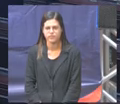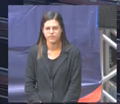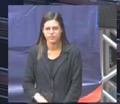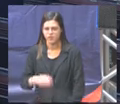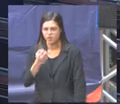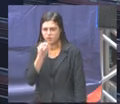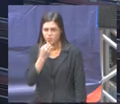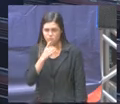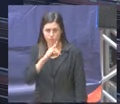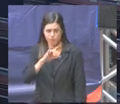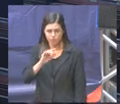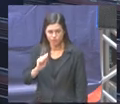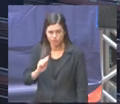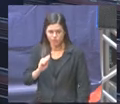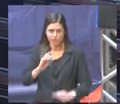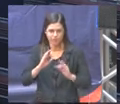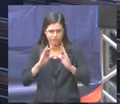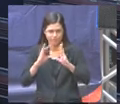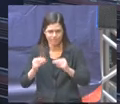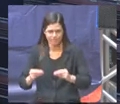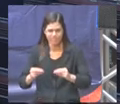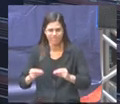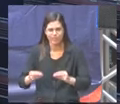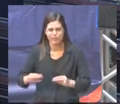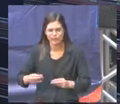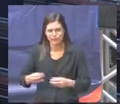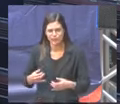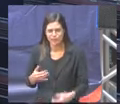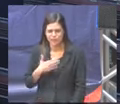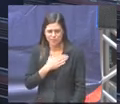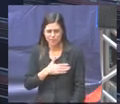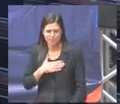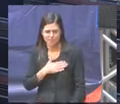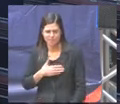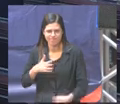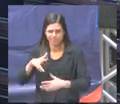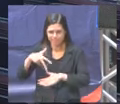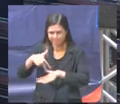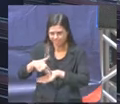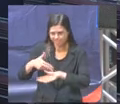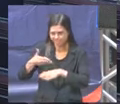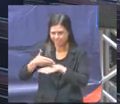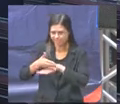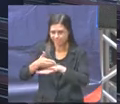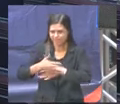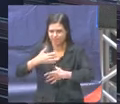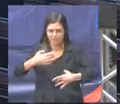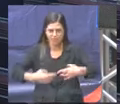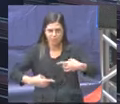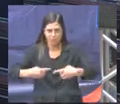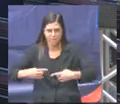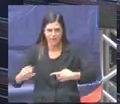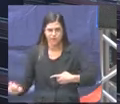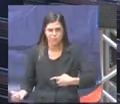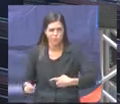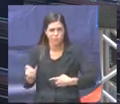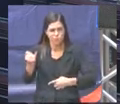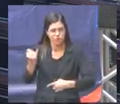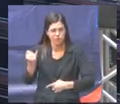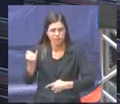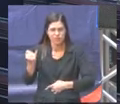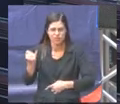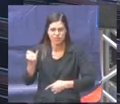Bom dia a todos. É uma honra estar aqui hoje participando desse debate tão importante. E foram